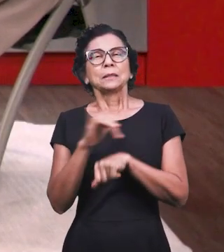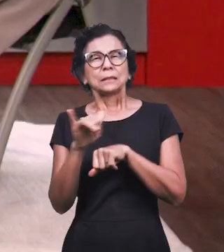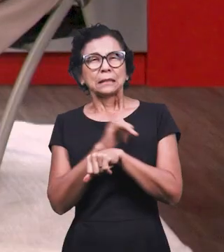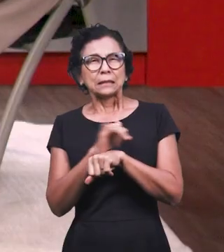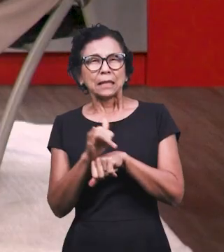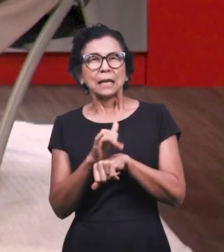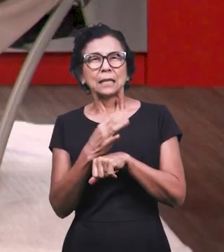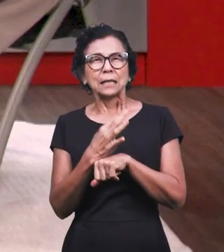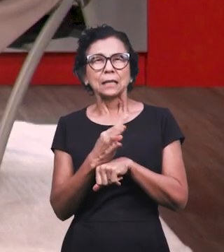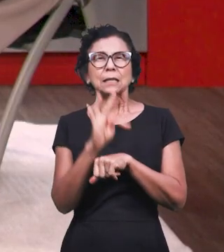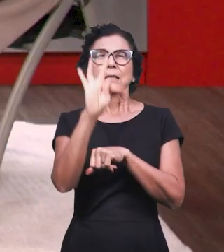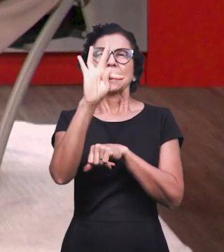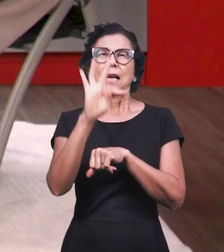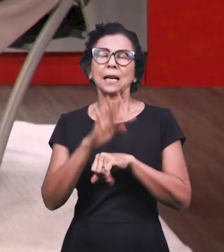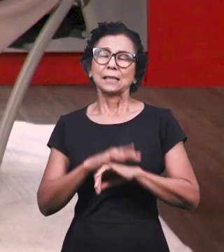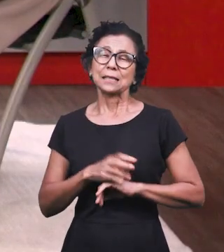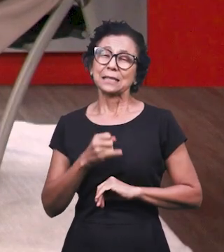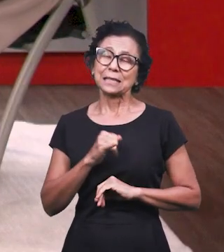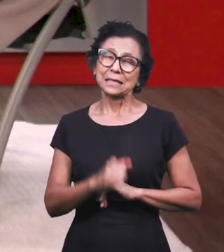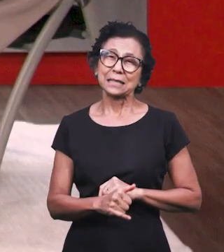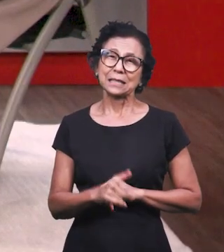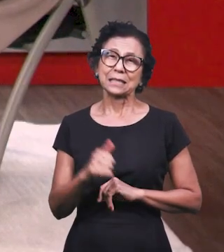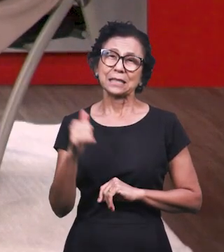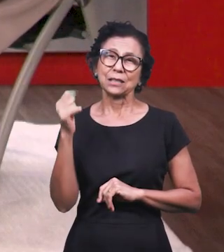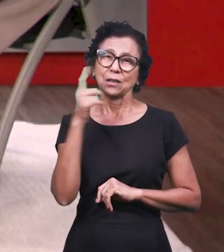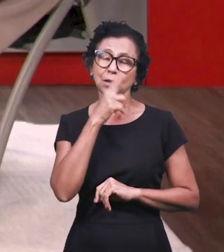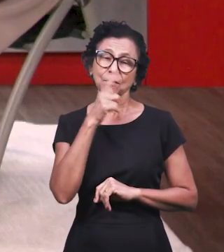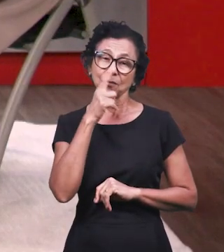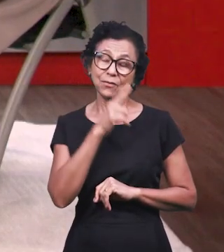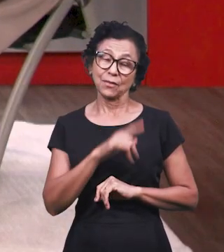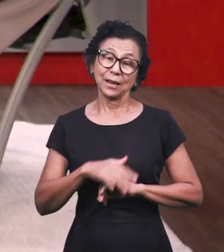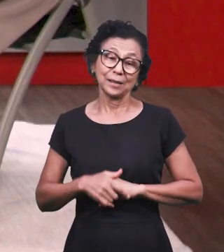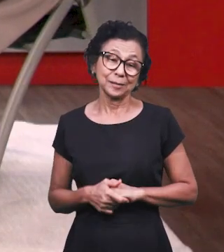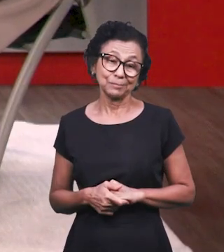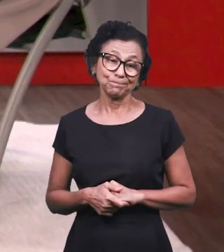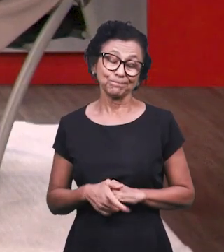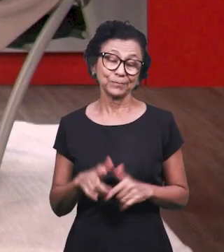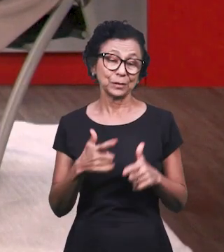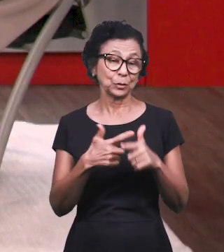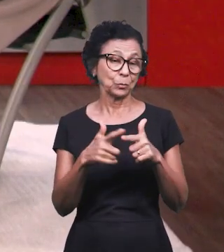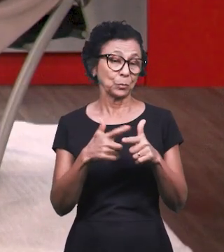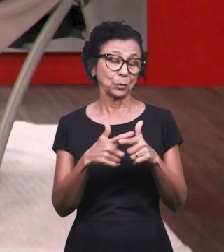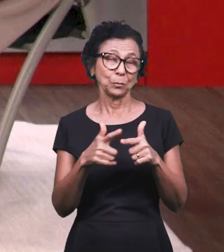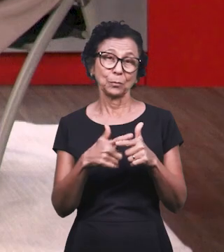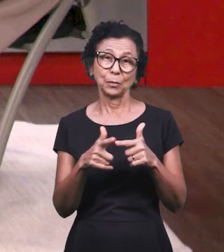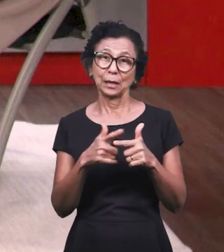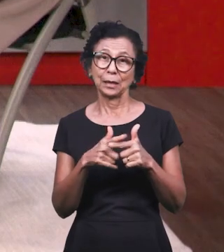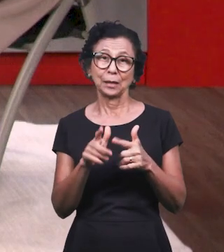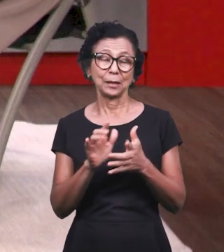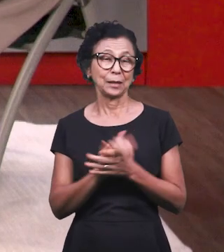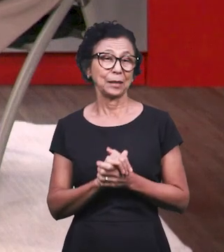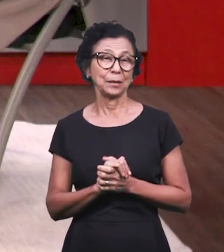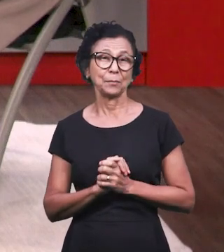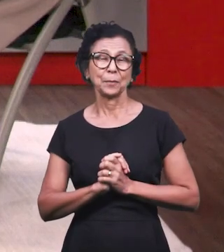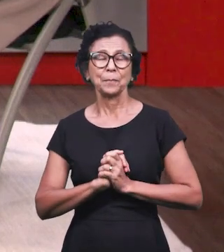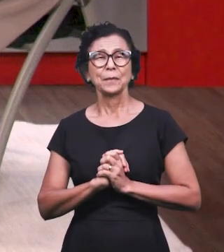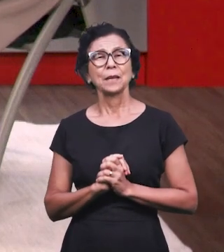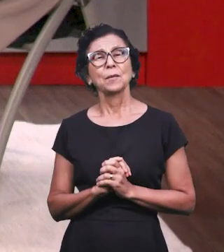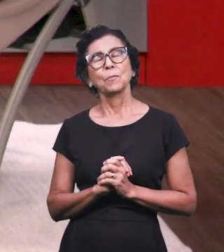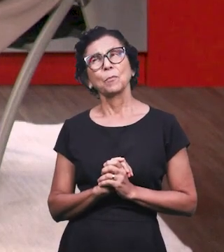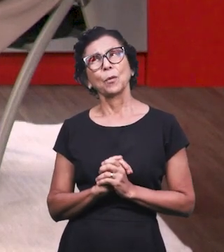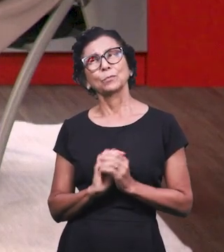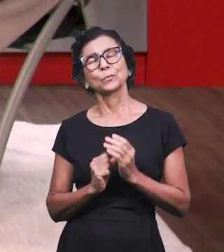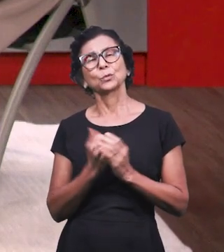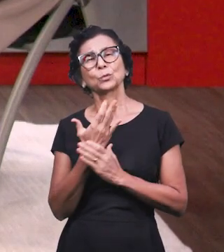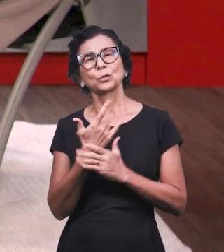técnica inadequada vai levar problemas, como você não ter um resultado eficiente, desenvolver uma gengivite, ou quem escova